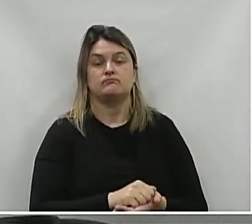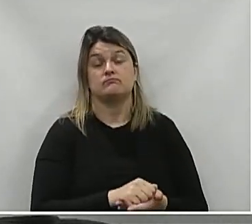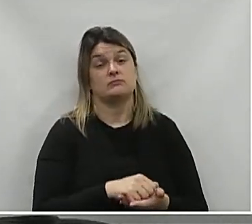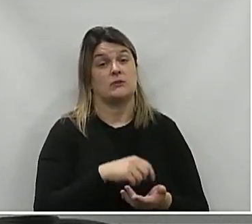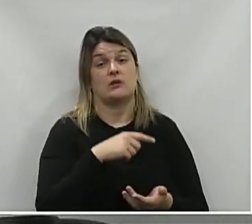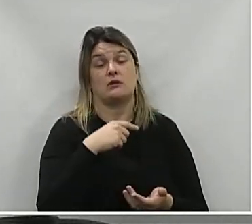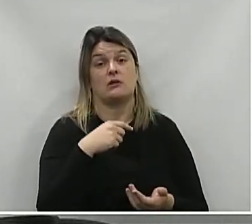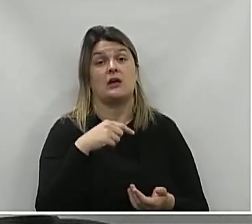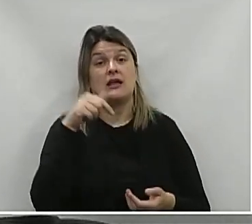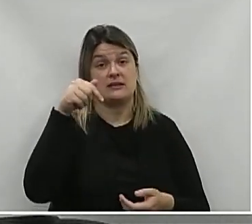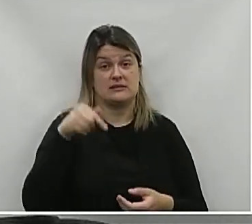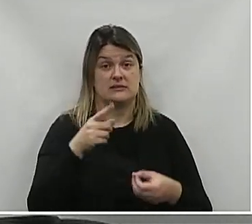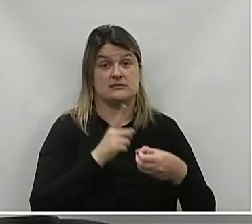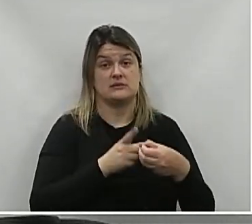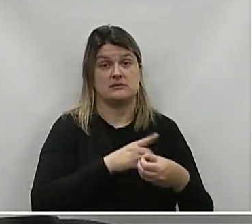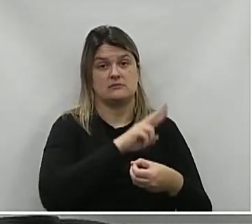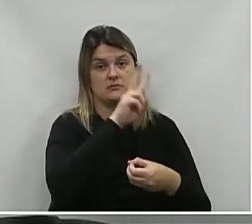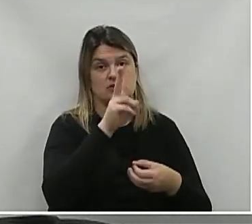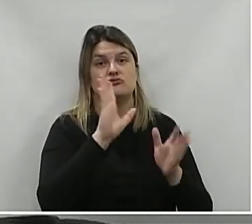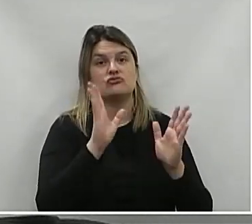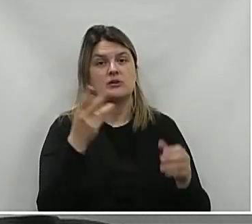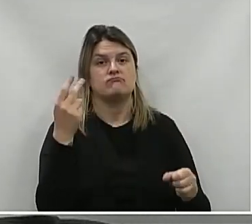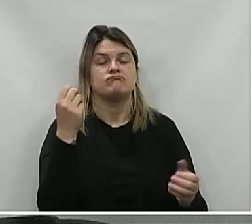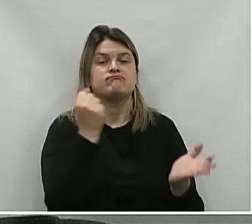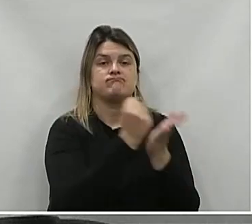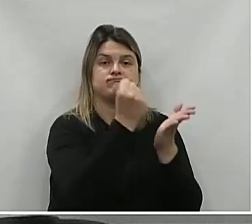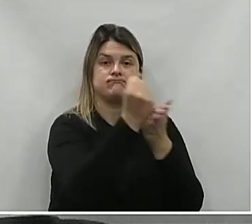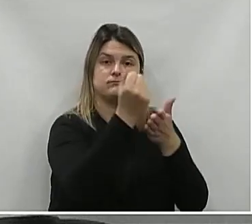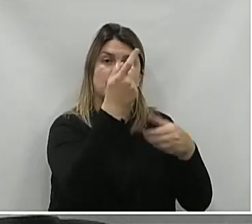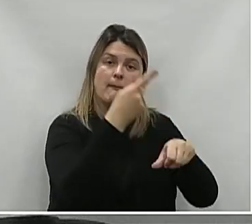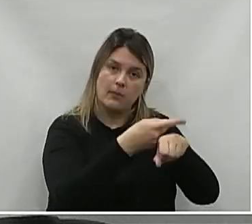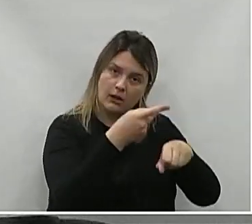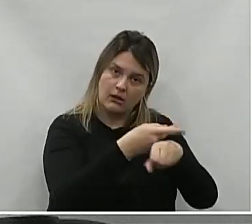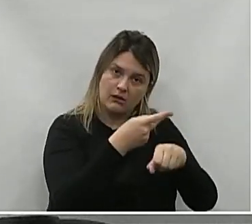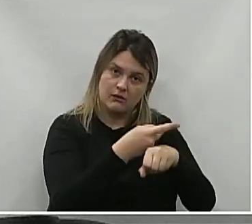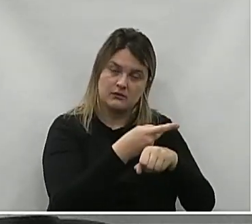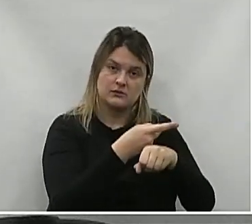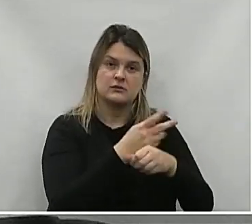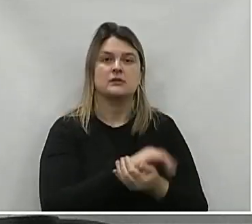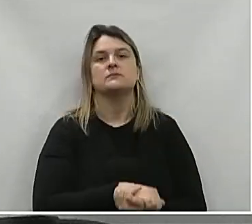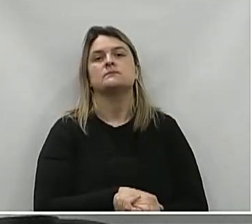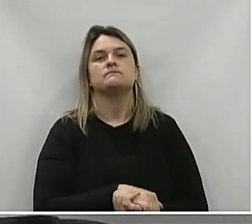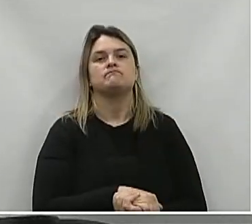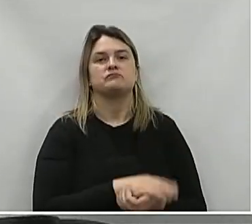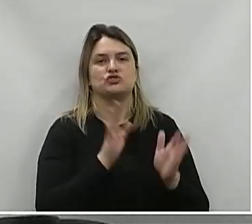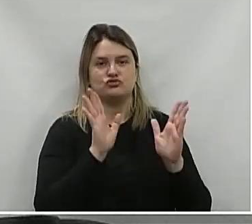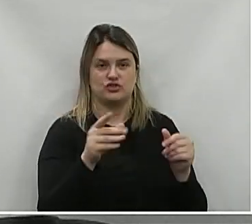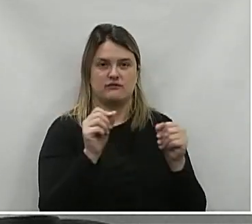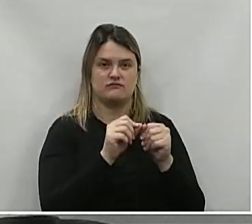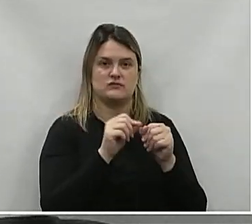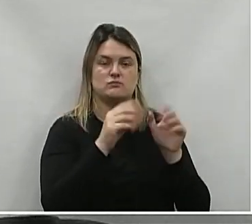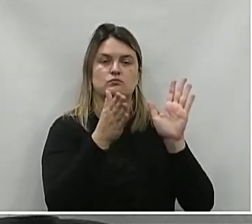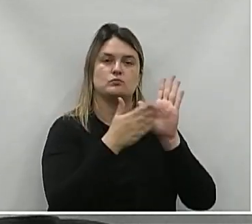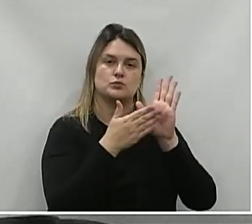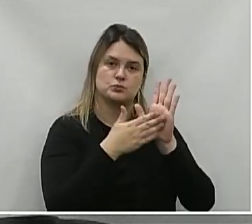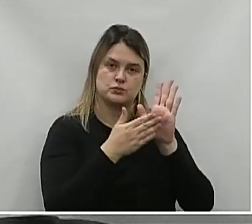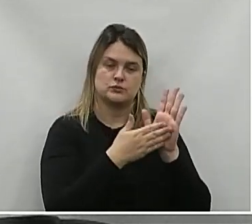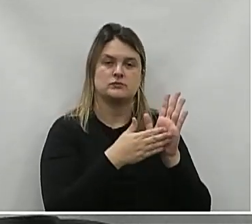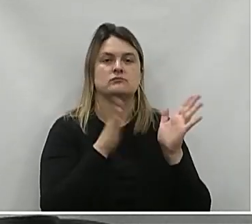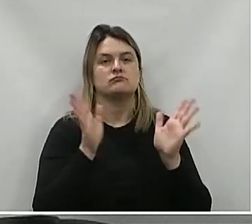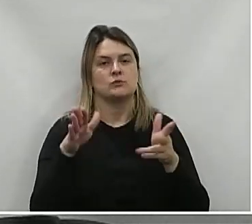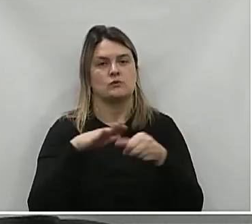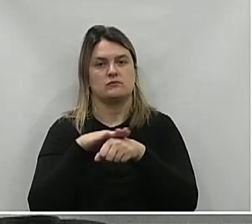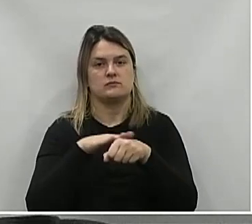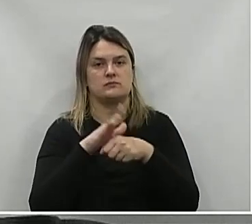o selo prata, mas União da Vitória está ok, está com o selo bronze e o selo prata, já fez a sua proposta. Conversei com